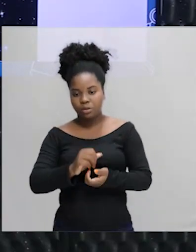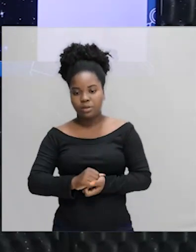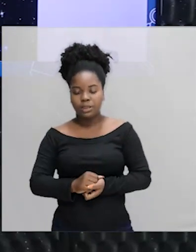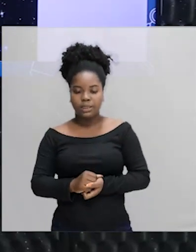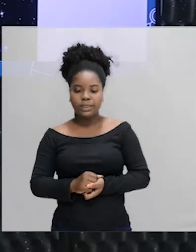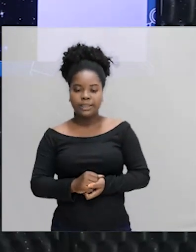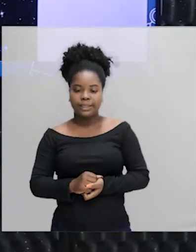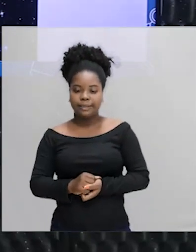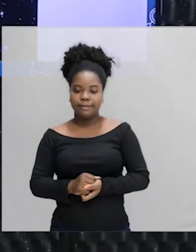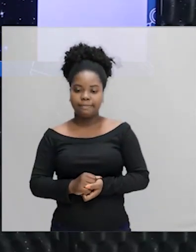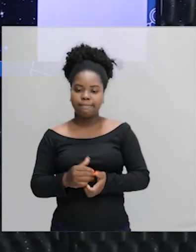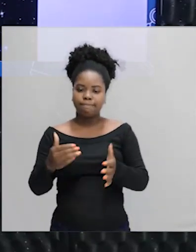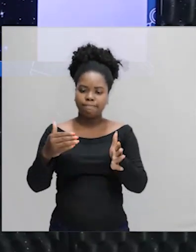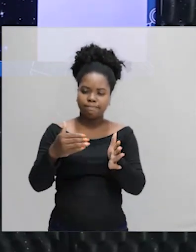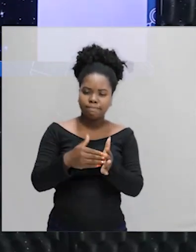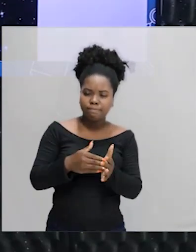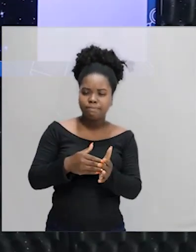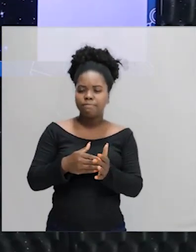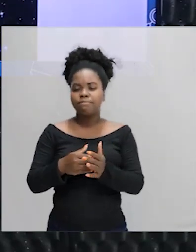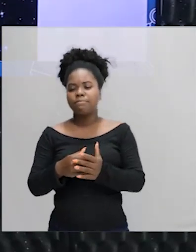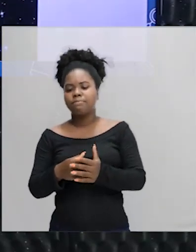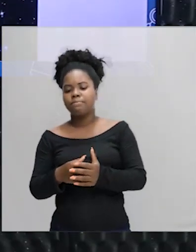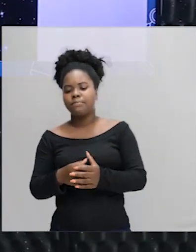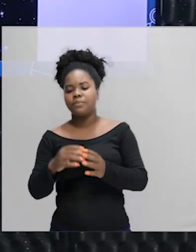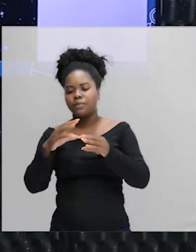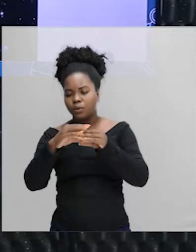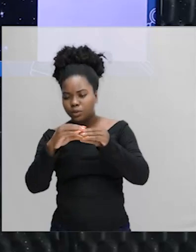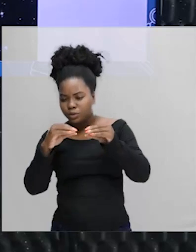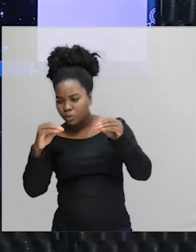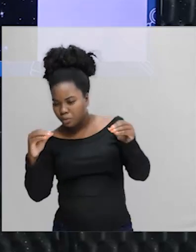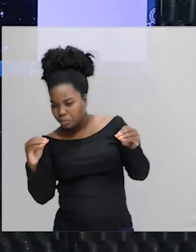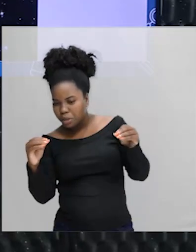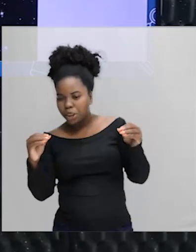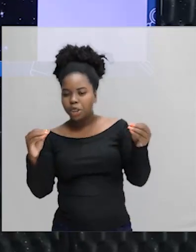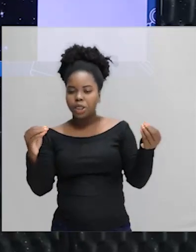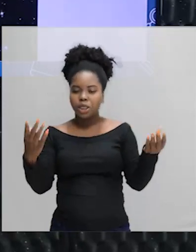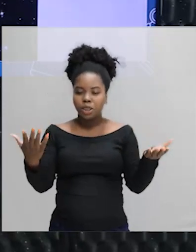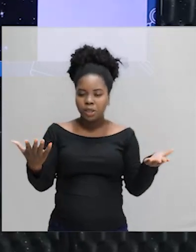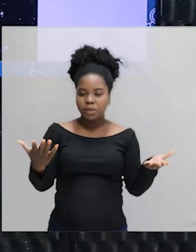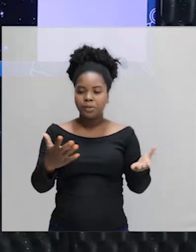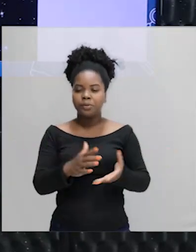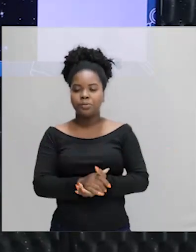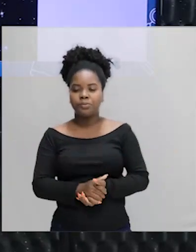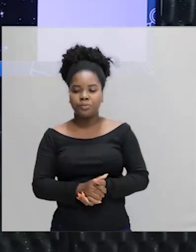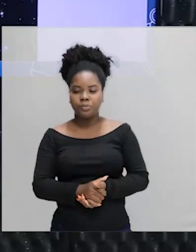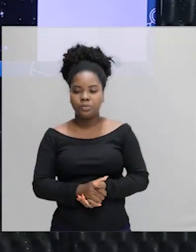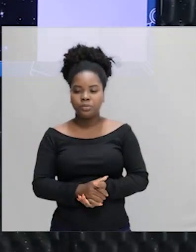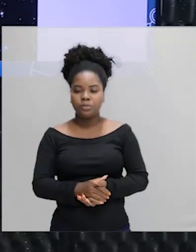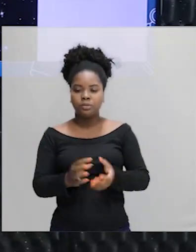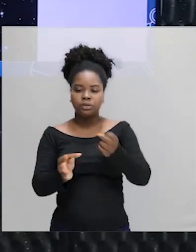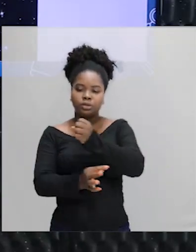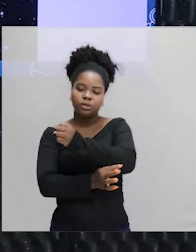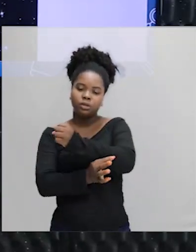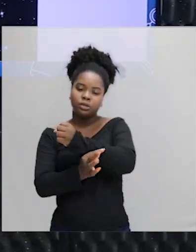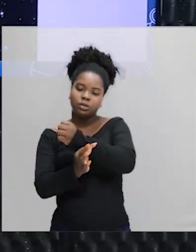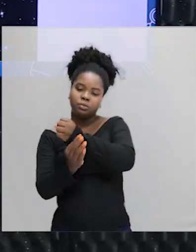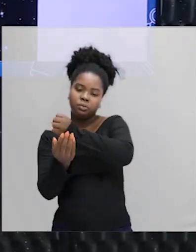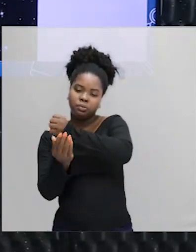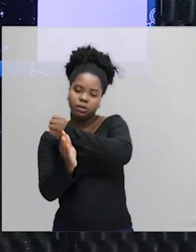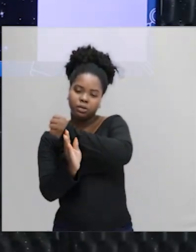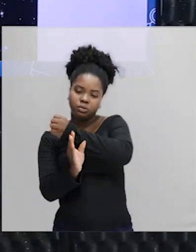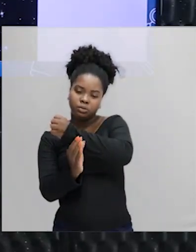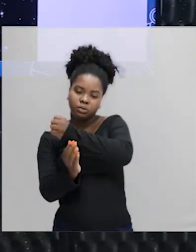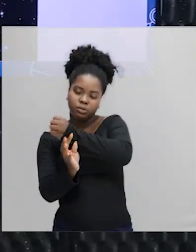aí no seu estágio final, tá certo? Já tem temperaturas muito baixas, luminosidades